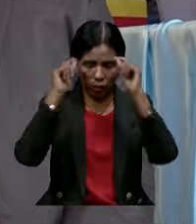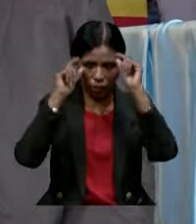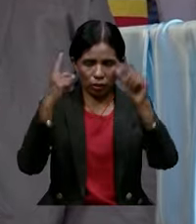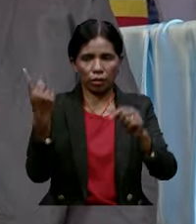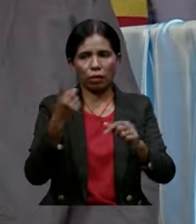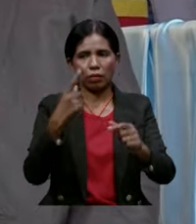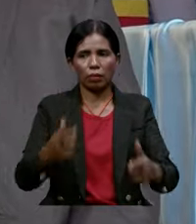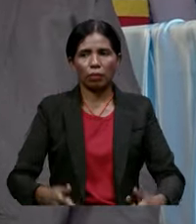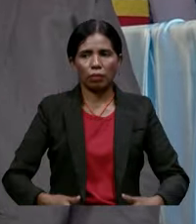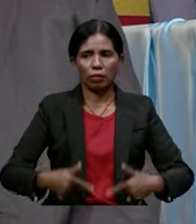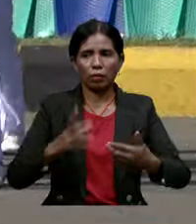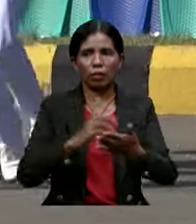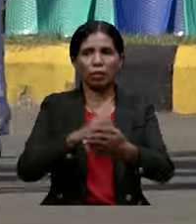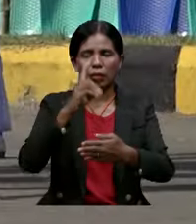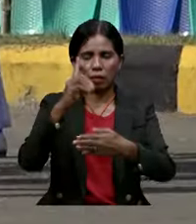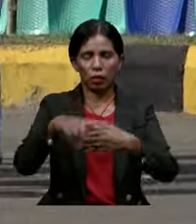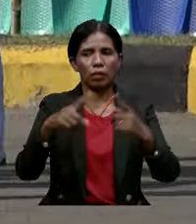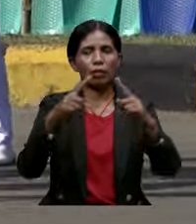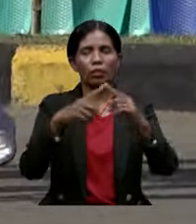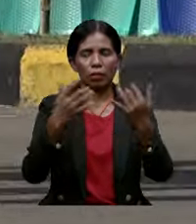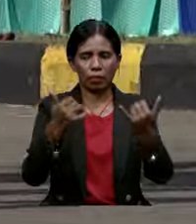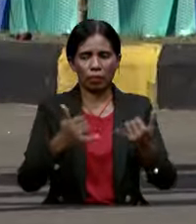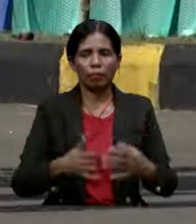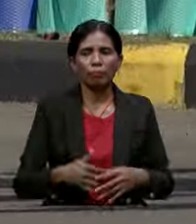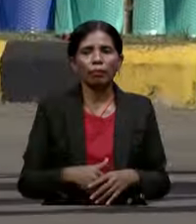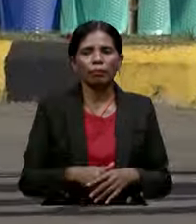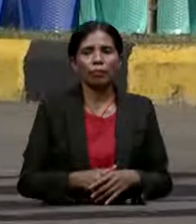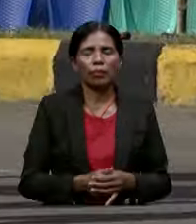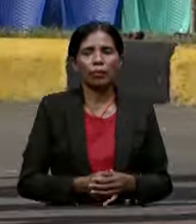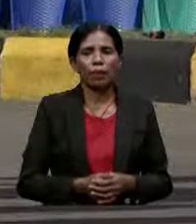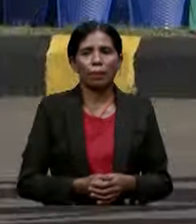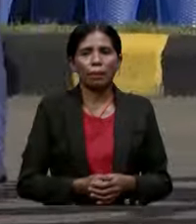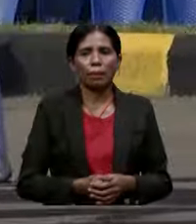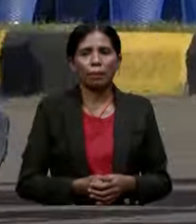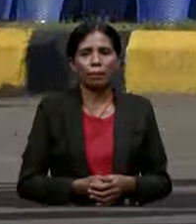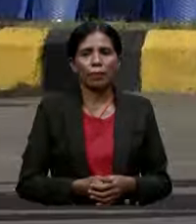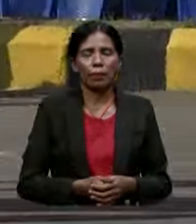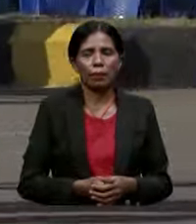fate moris no desenvolve to ohin loro. Luciana Amaral, Aderci Menes, GMN.